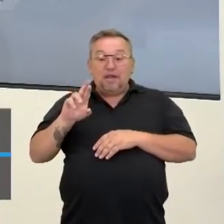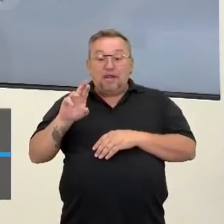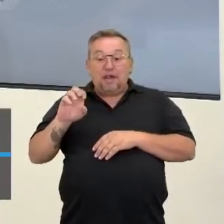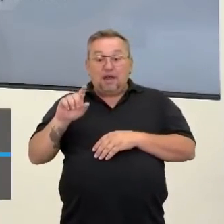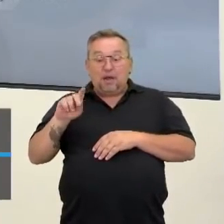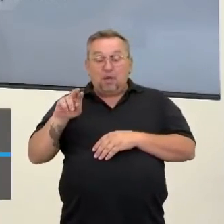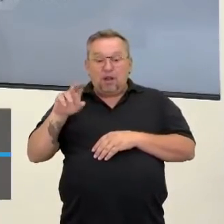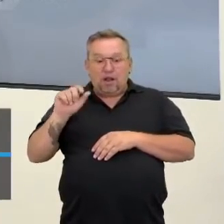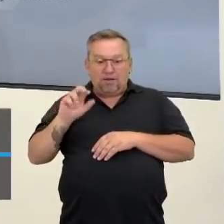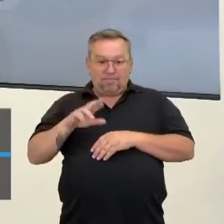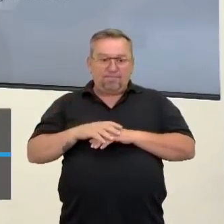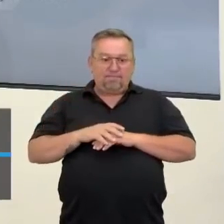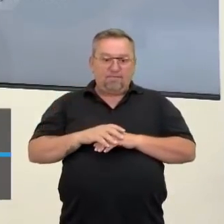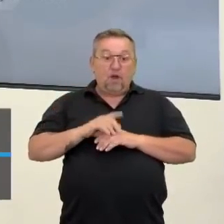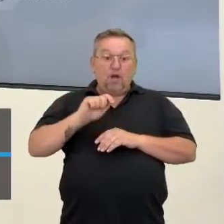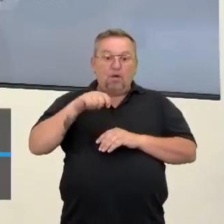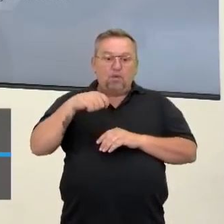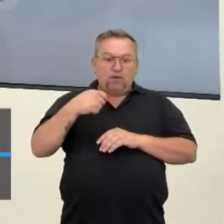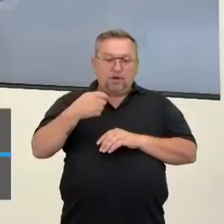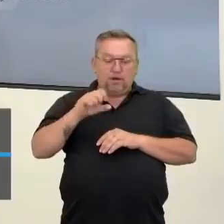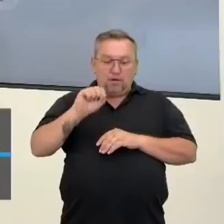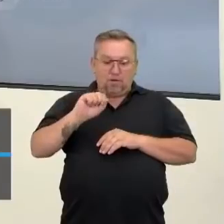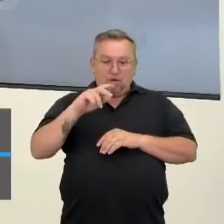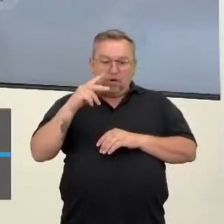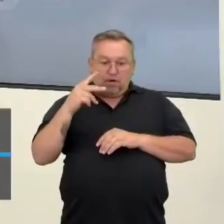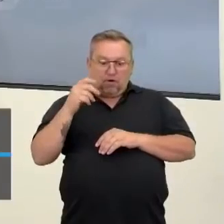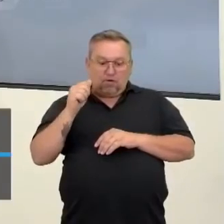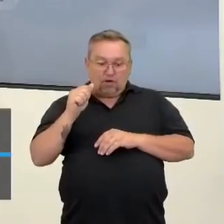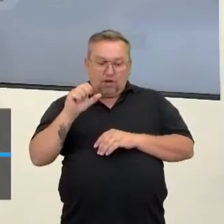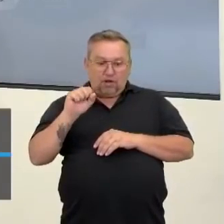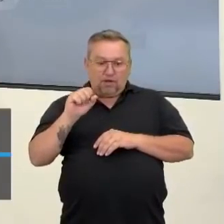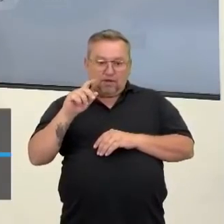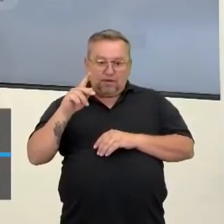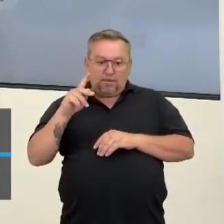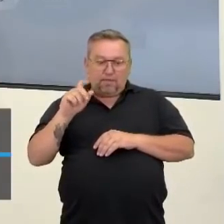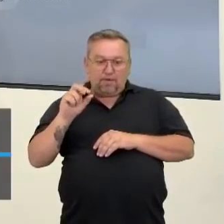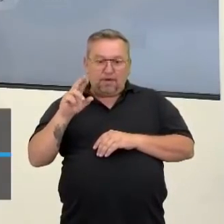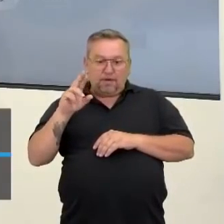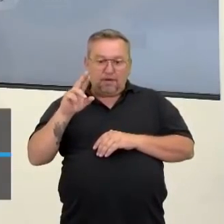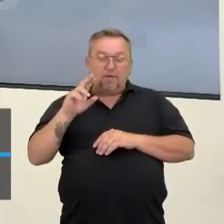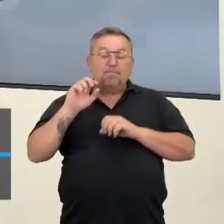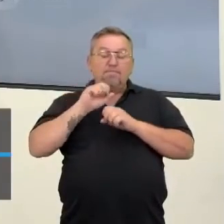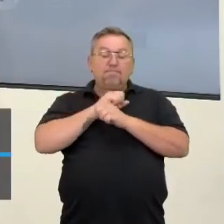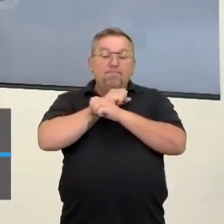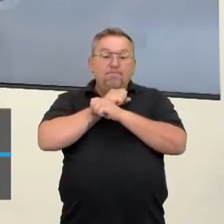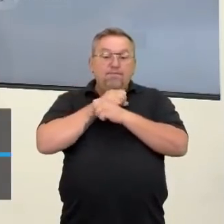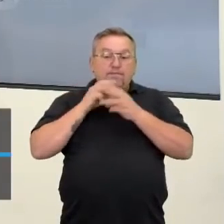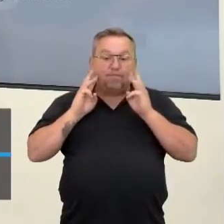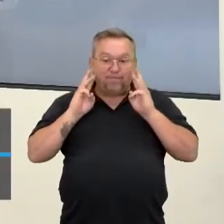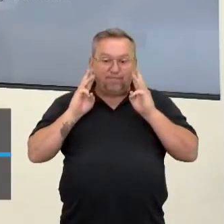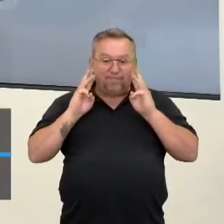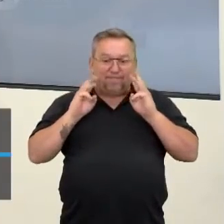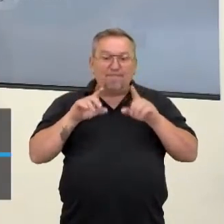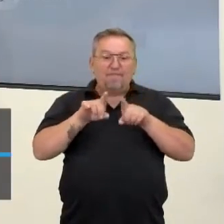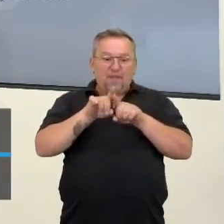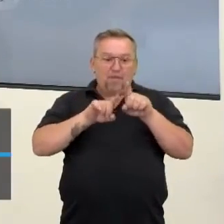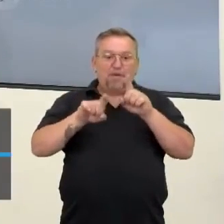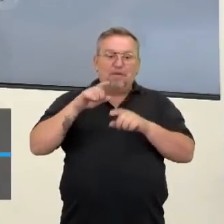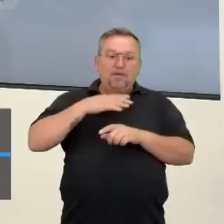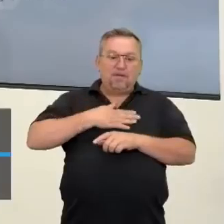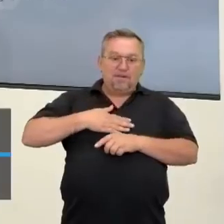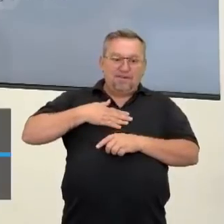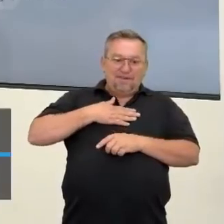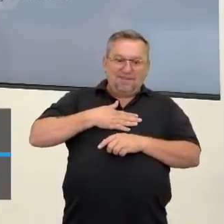igual ao português, né? Eu comi batata, comeu, comi, dormiu, dormi. Gostei,